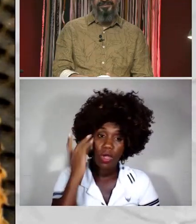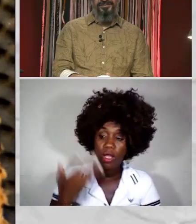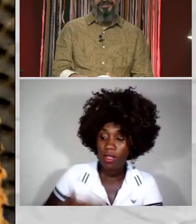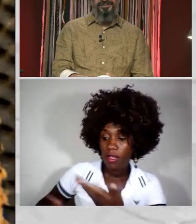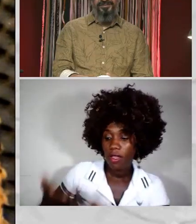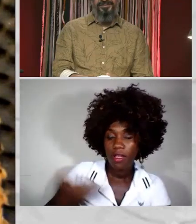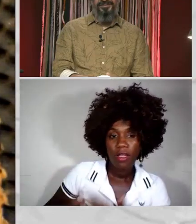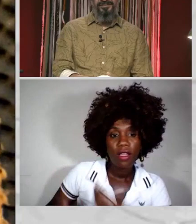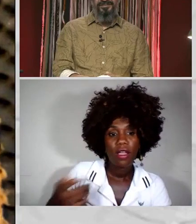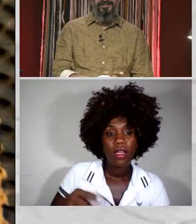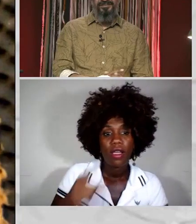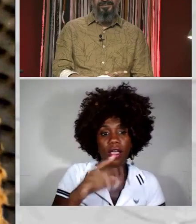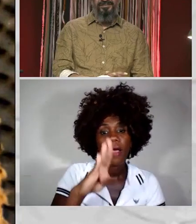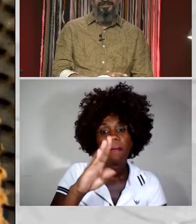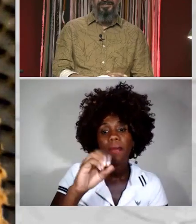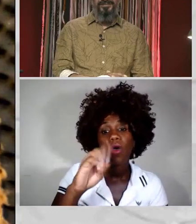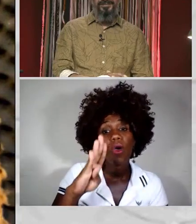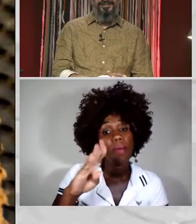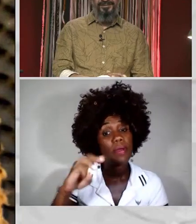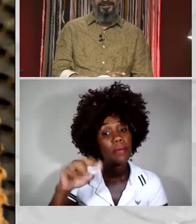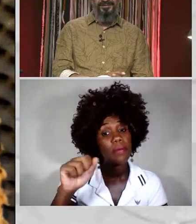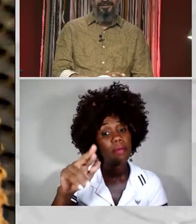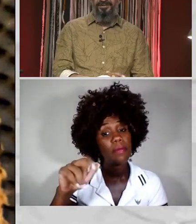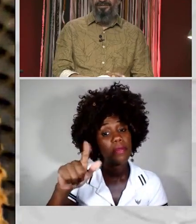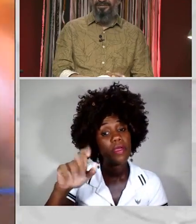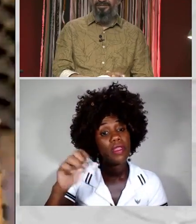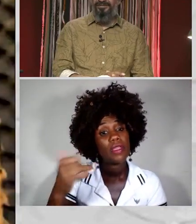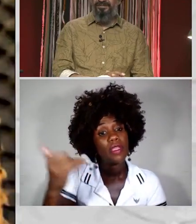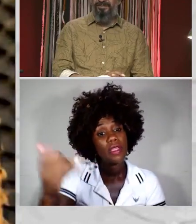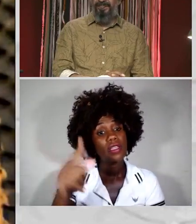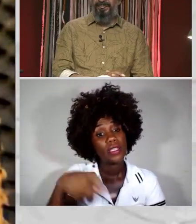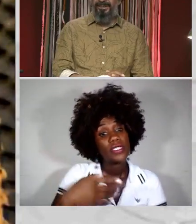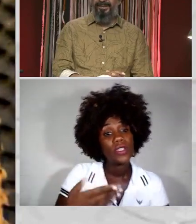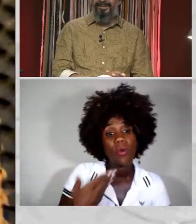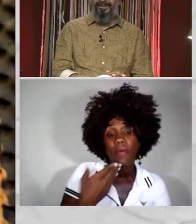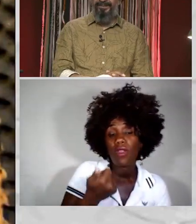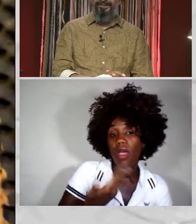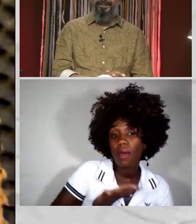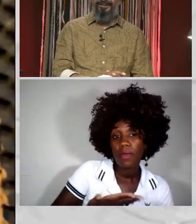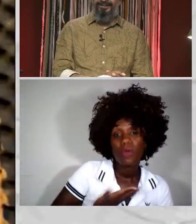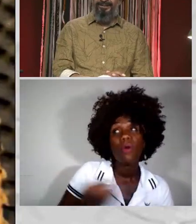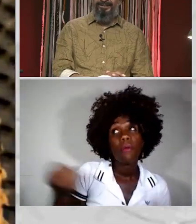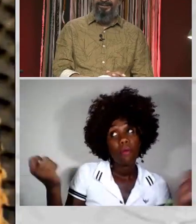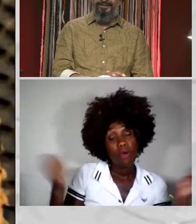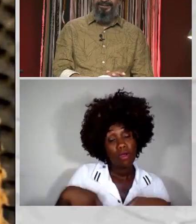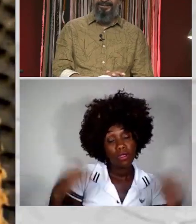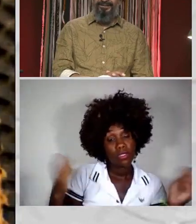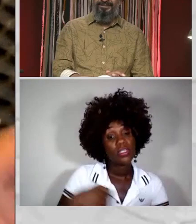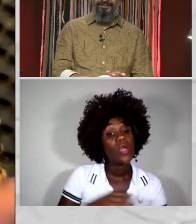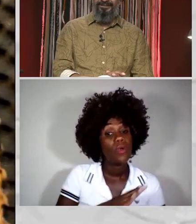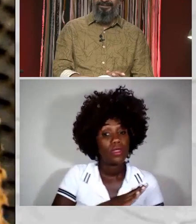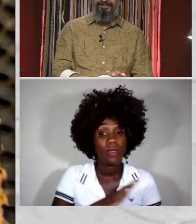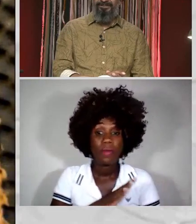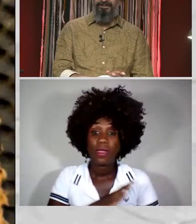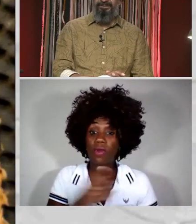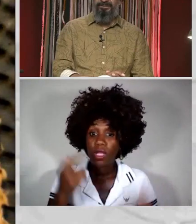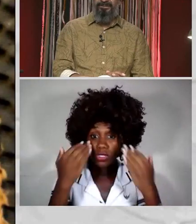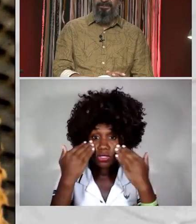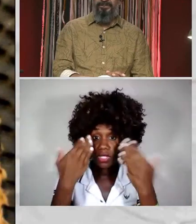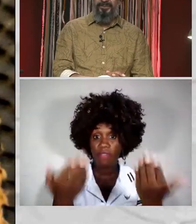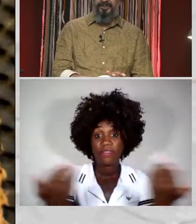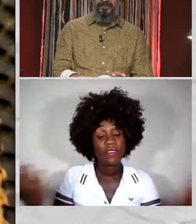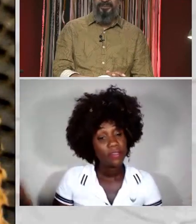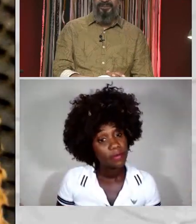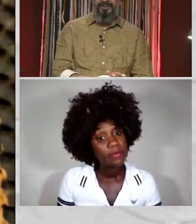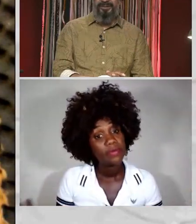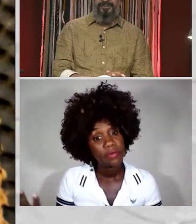inimigo. Aliás, Bob Marley já dizia isso. Seu melhor amigo pode ser seu pior inimigo. Hoje, isso está vindo à tona. A